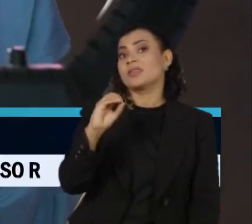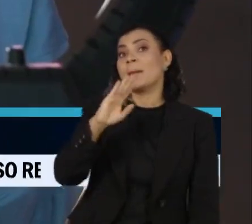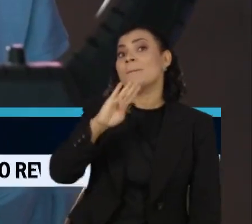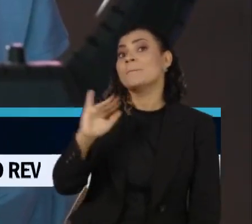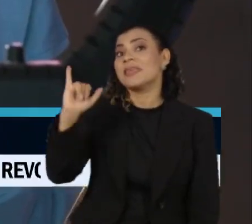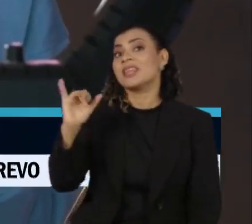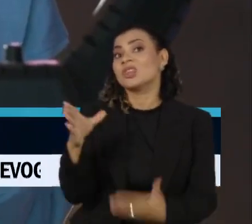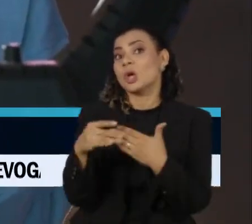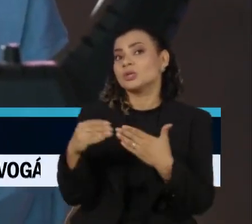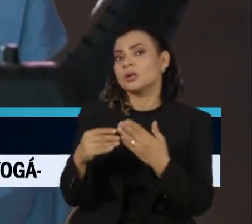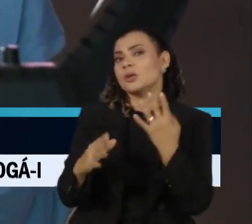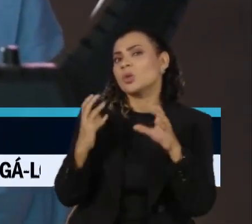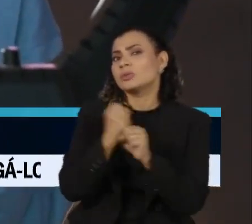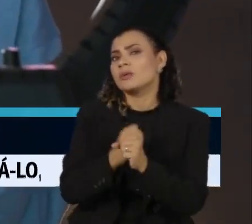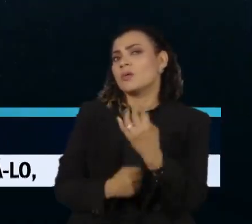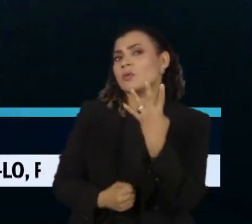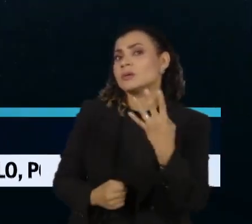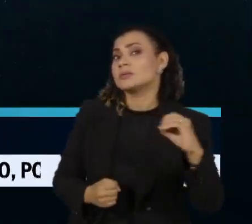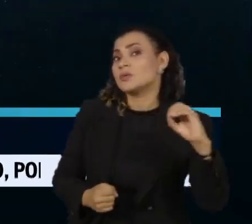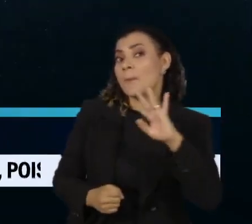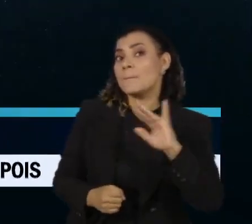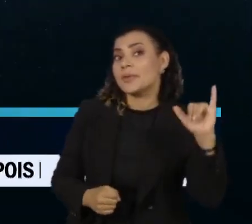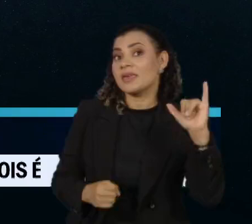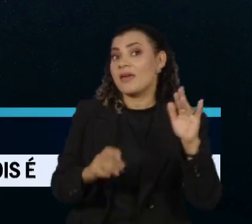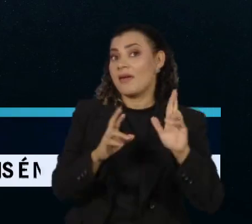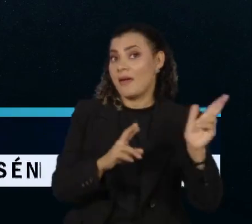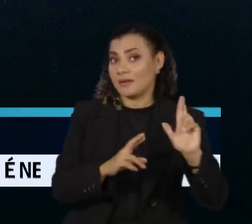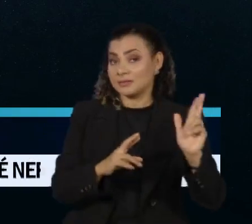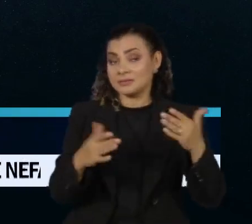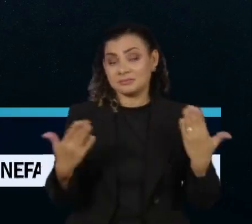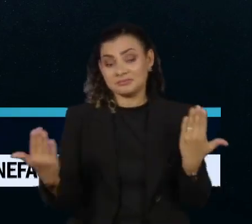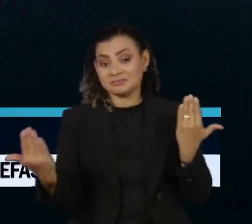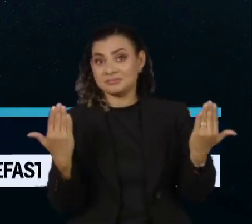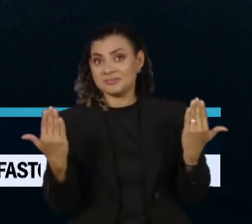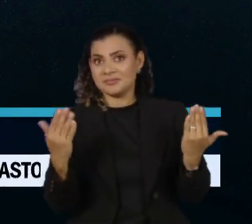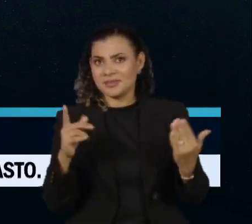o equivalente a 400 bilhões de reais, talvez seja